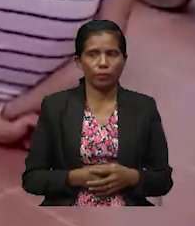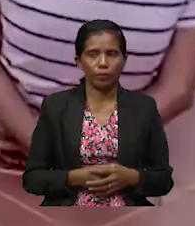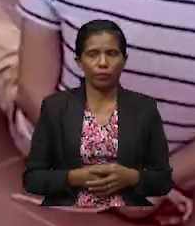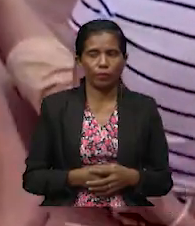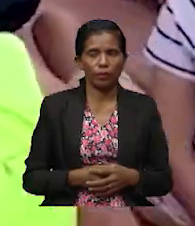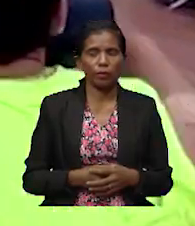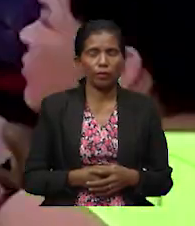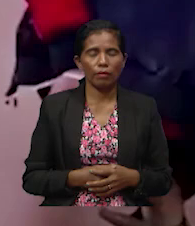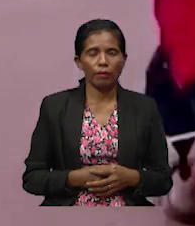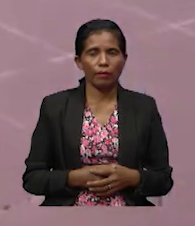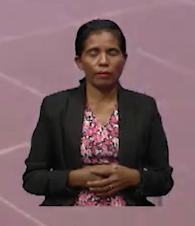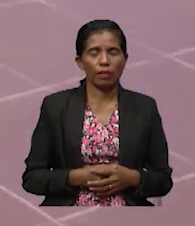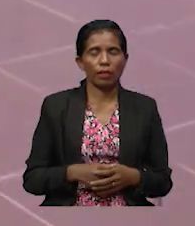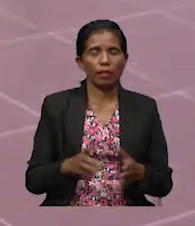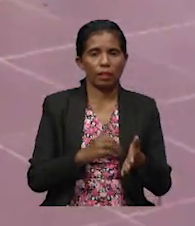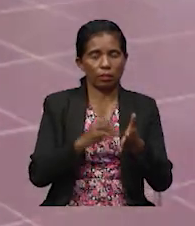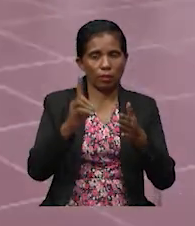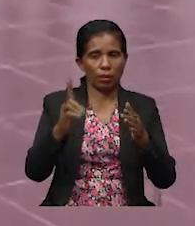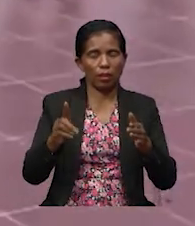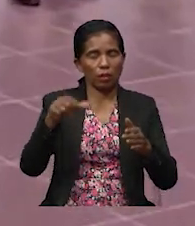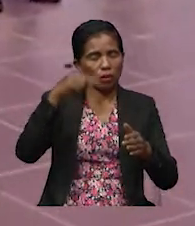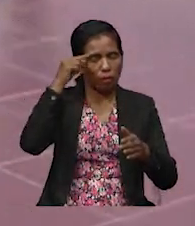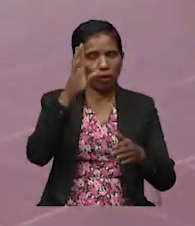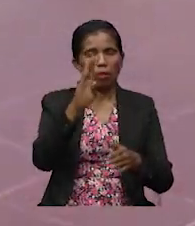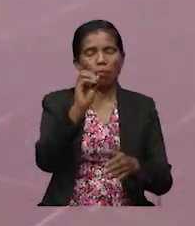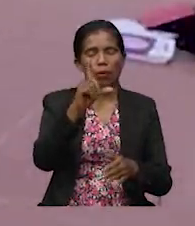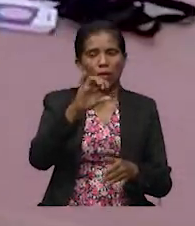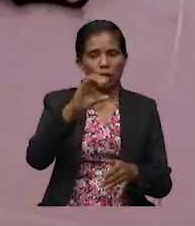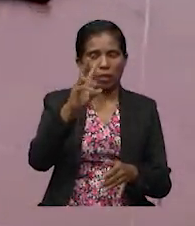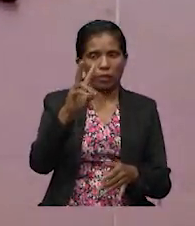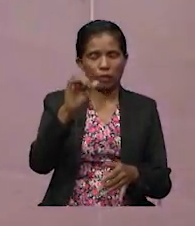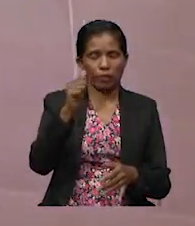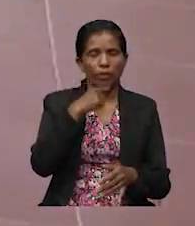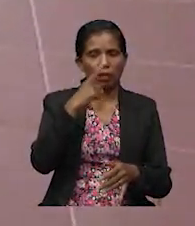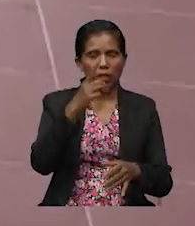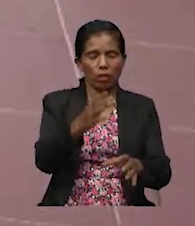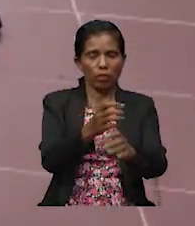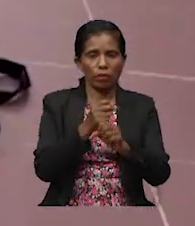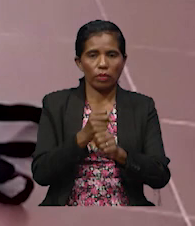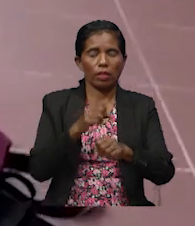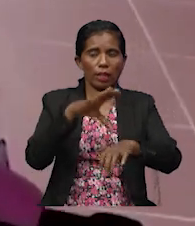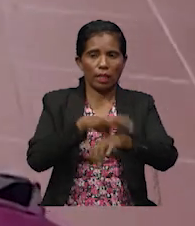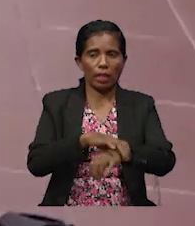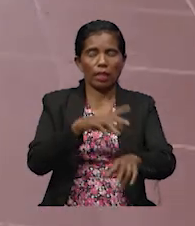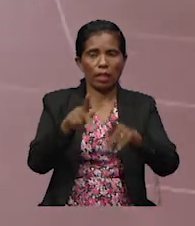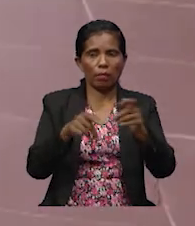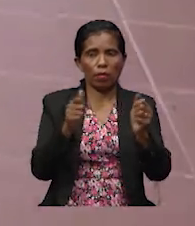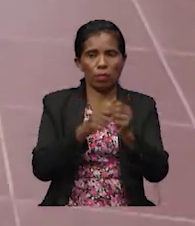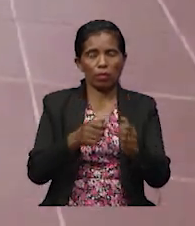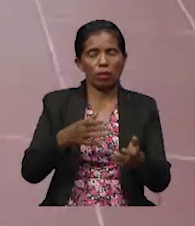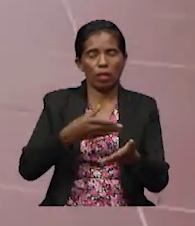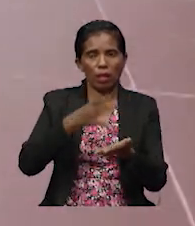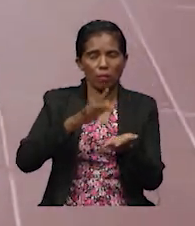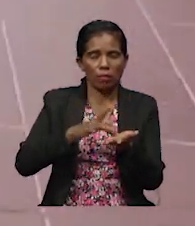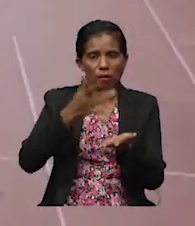E a semana né, governo Bolívia divulga imagem de Behatudo, parte autoridade prende suspeito narcótica Tom Nulo Resinwalo,